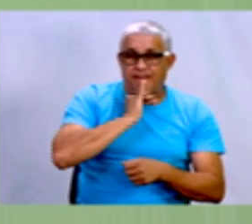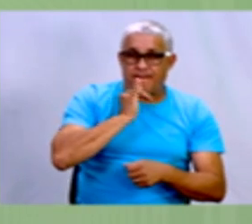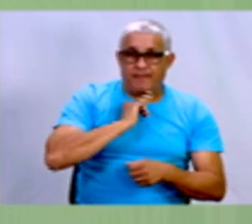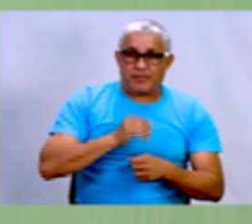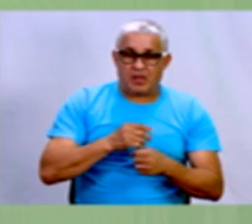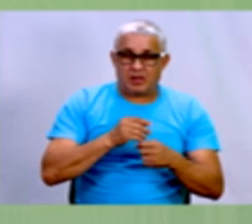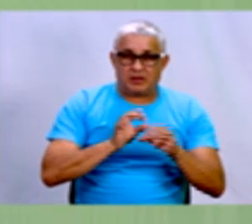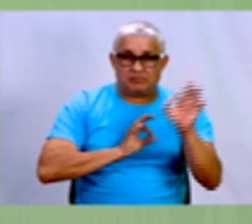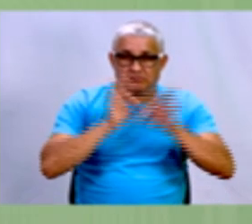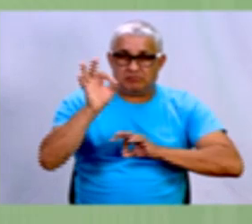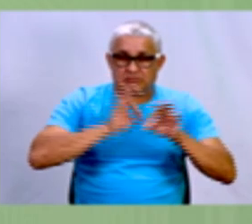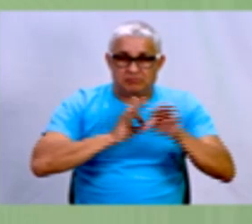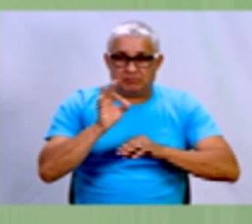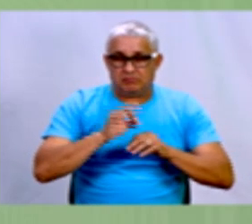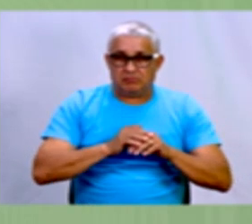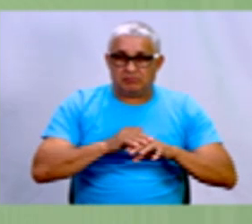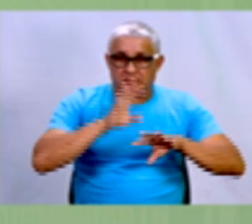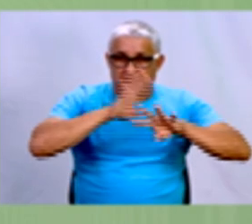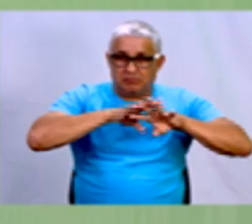planilha.